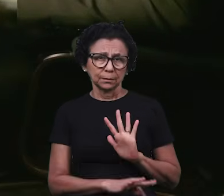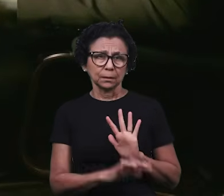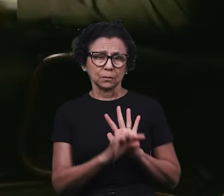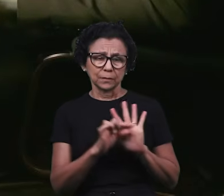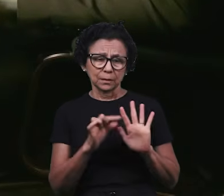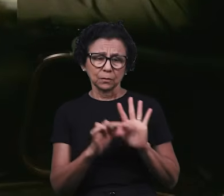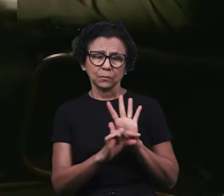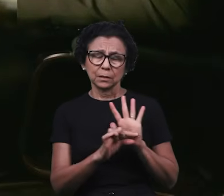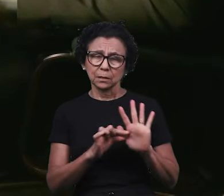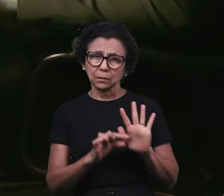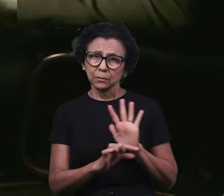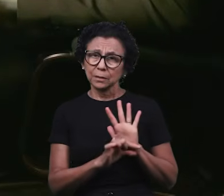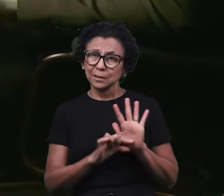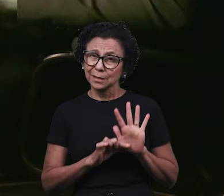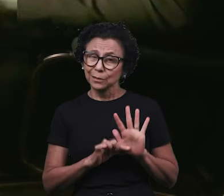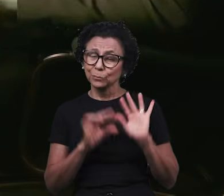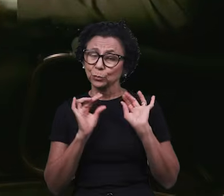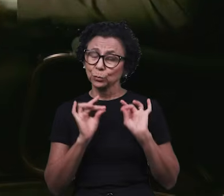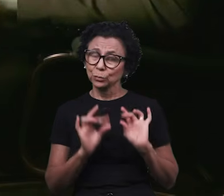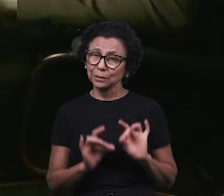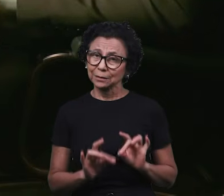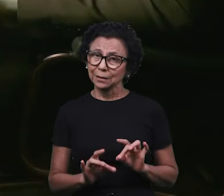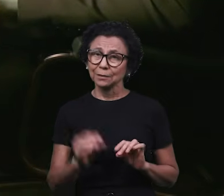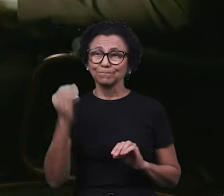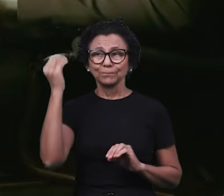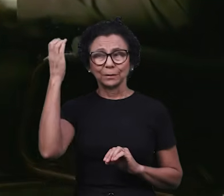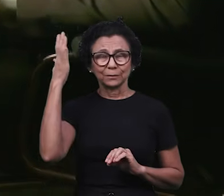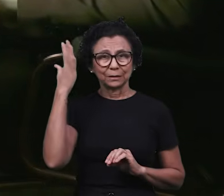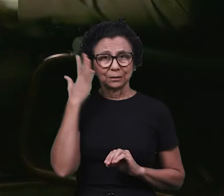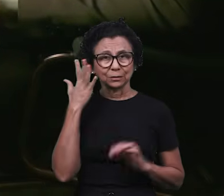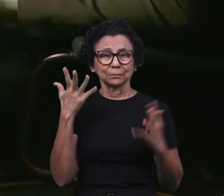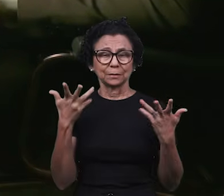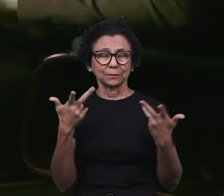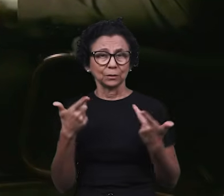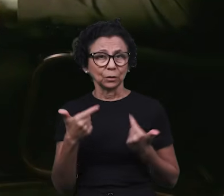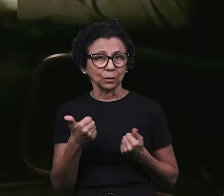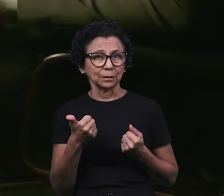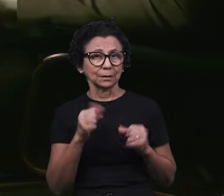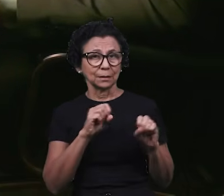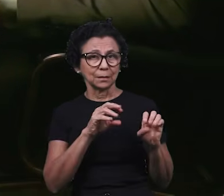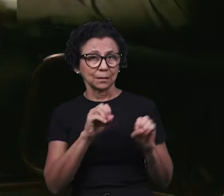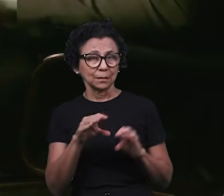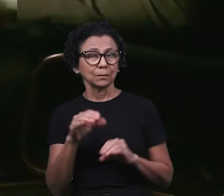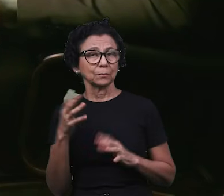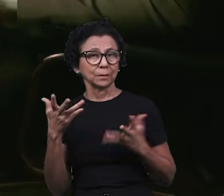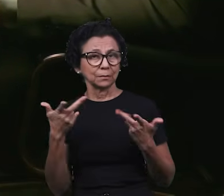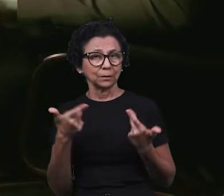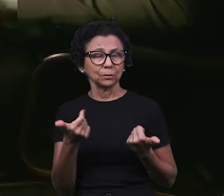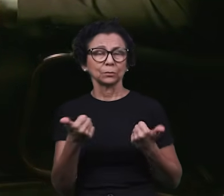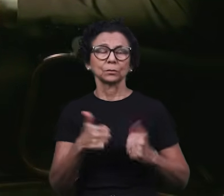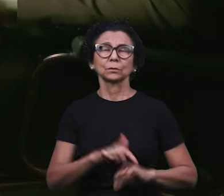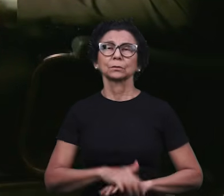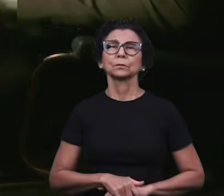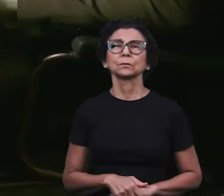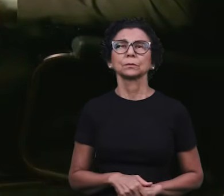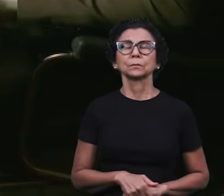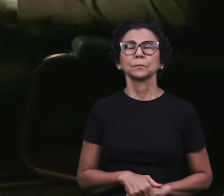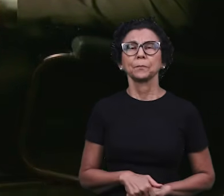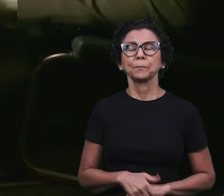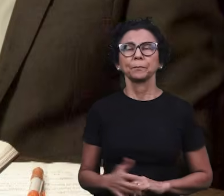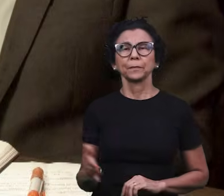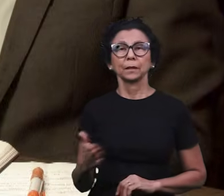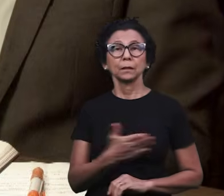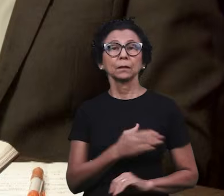cada versículo desse você encontra uma revelação, uma mensagem maravilhosa. Mas nesse voo nosso aqui, pelo capítulo